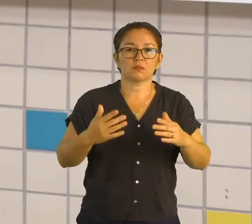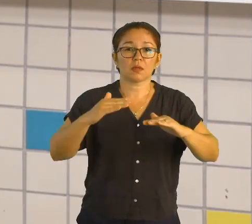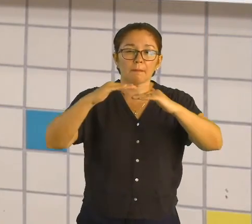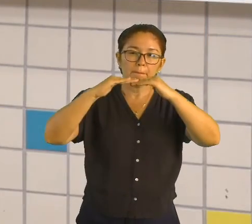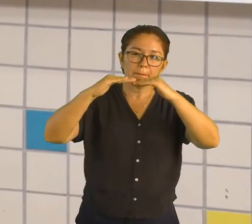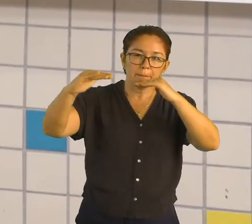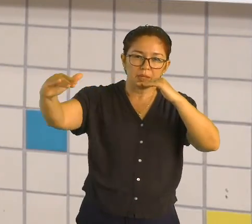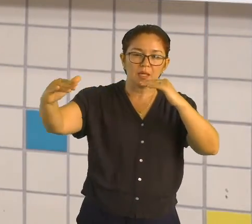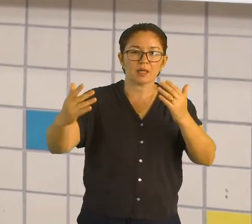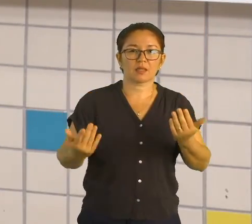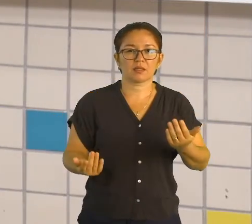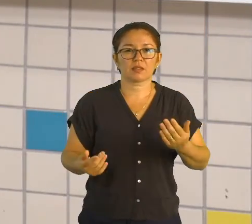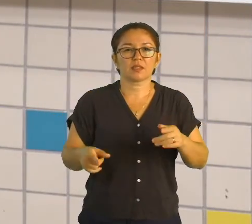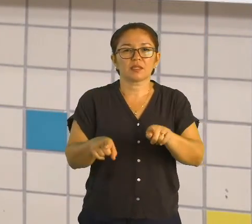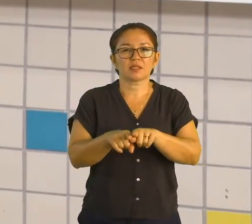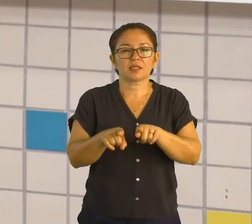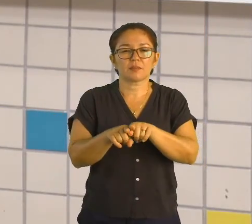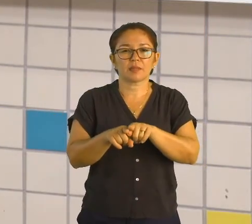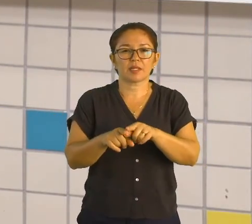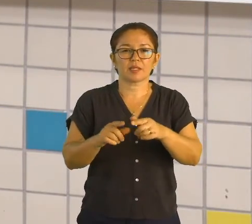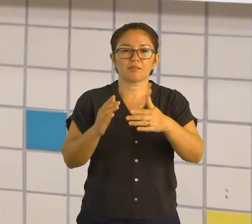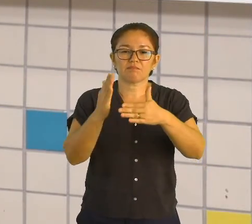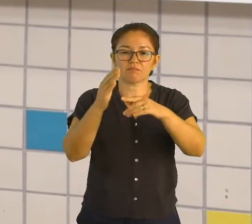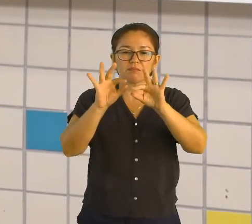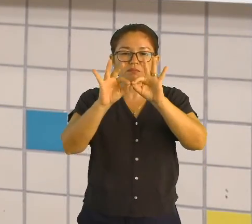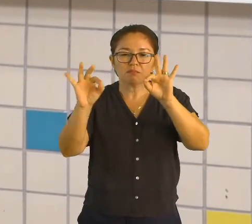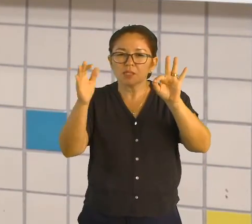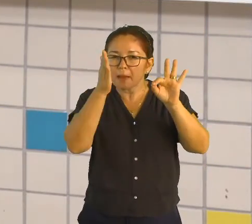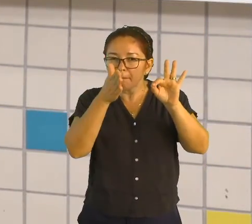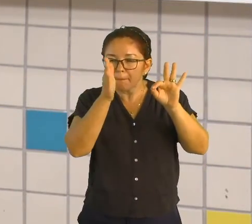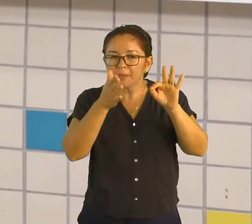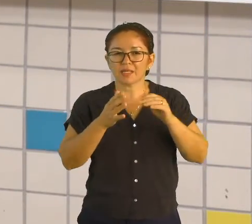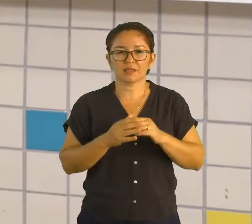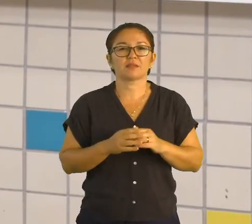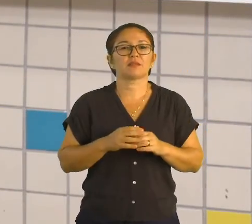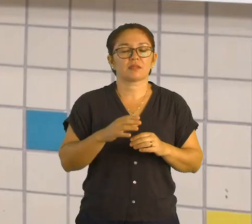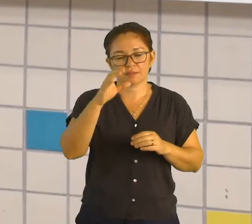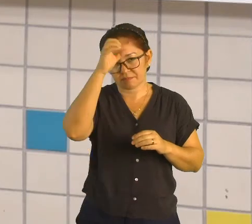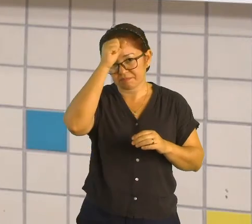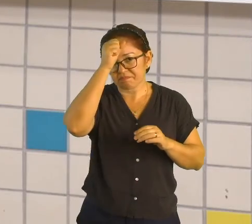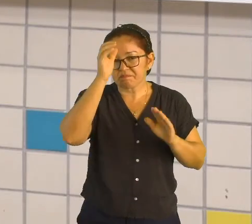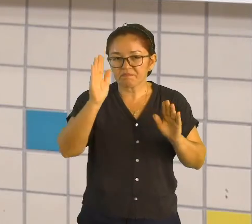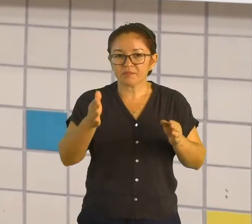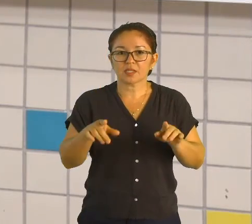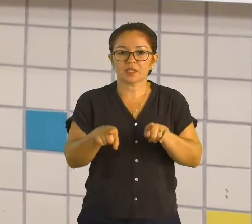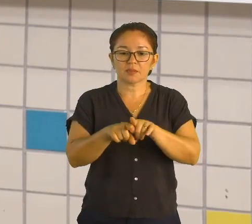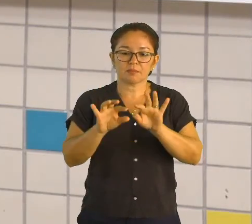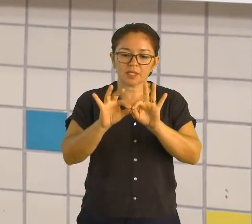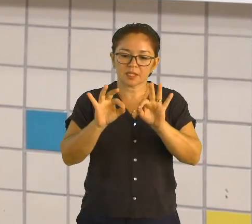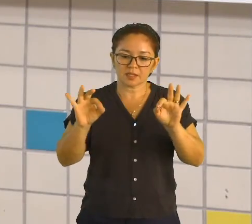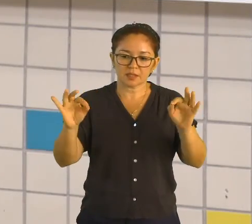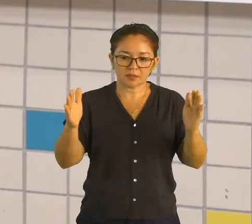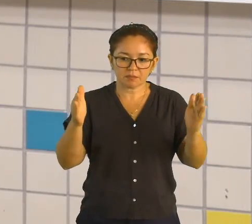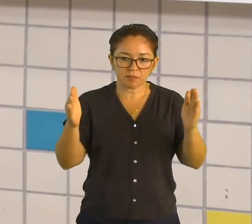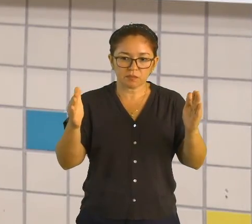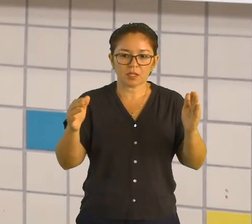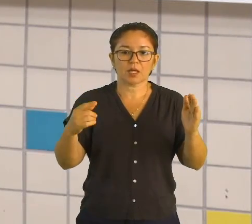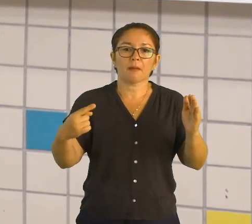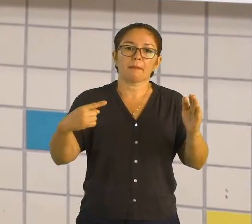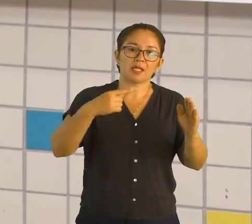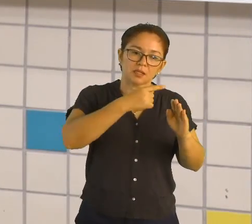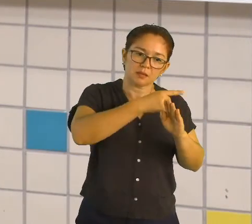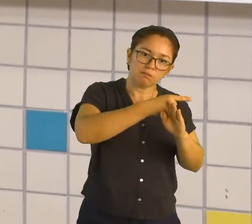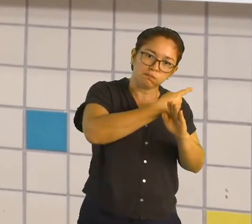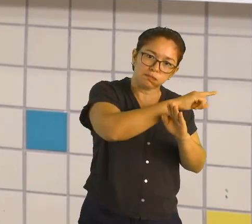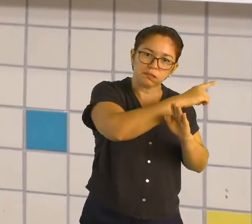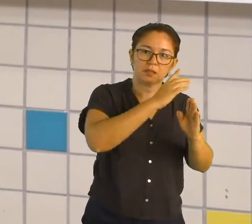nós vimos semirretas, nós vimos segmentos de retas. Eu espero que você tenha compreendido. Na